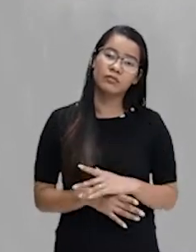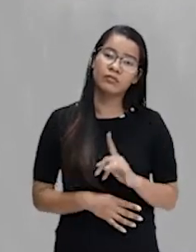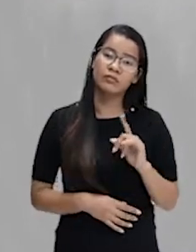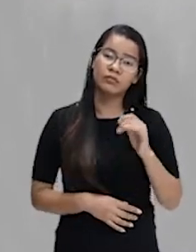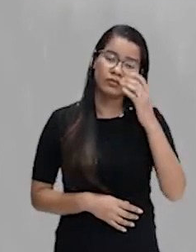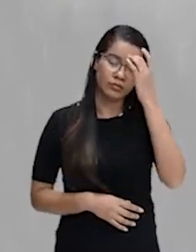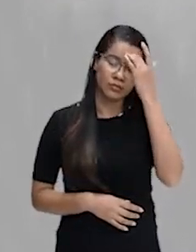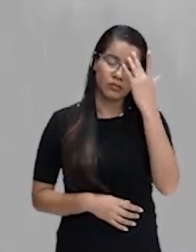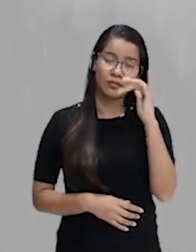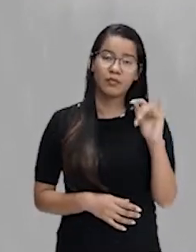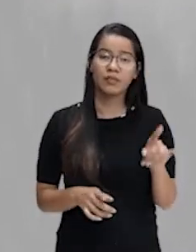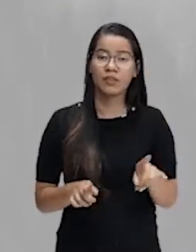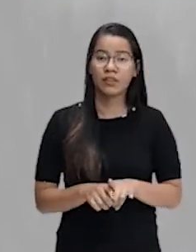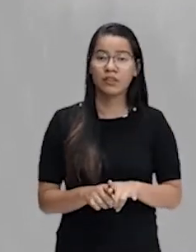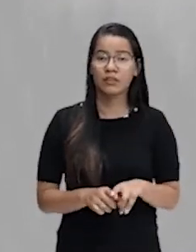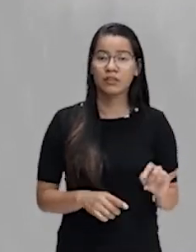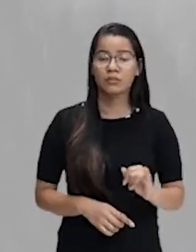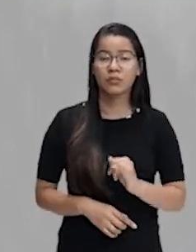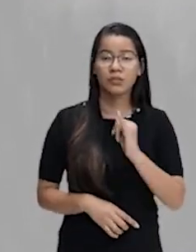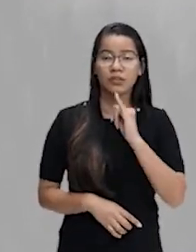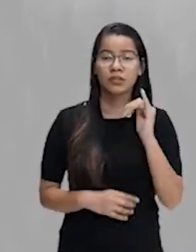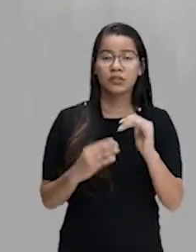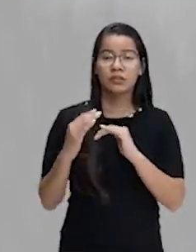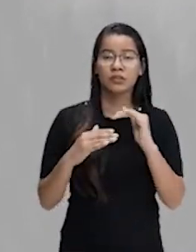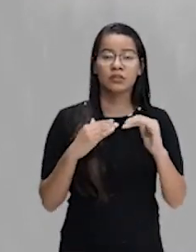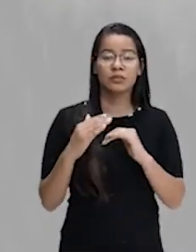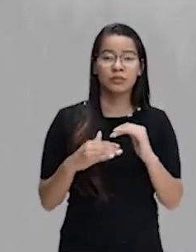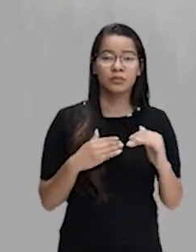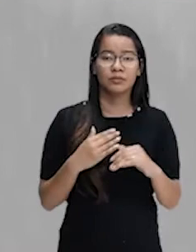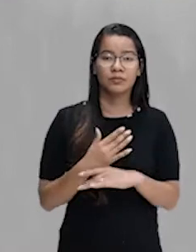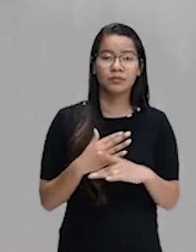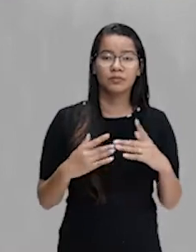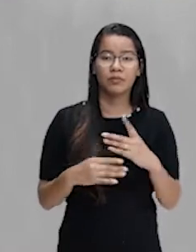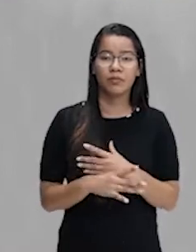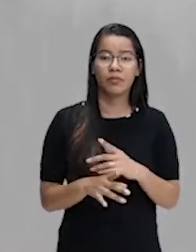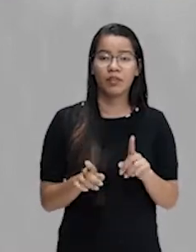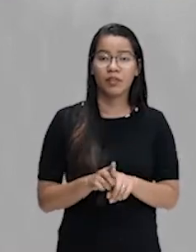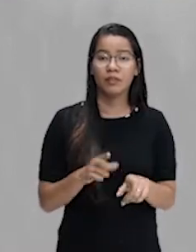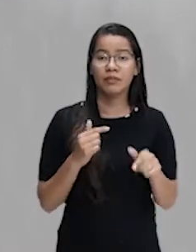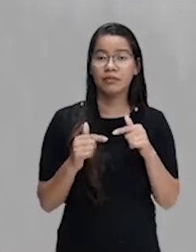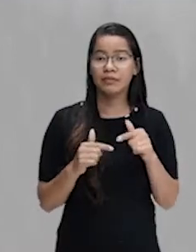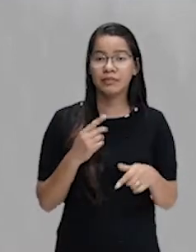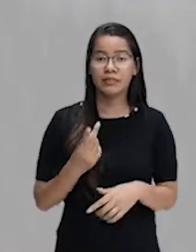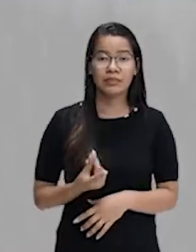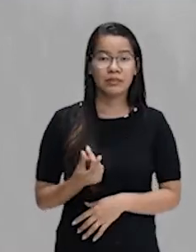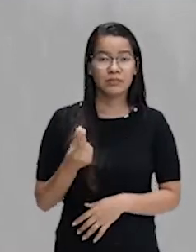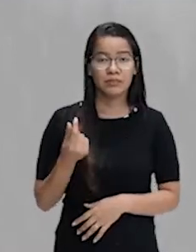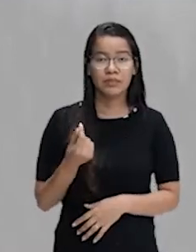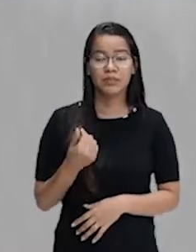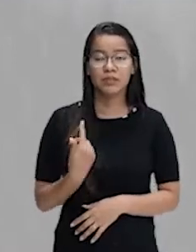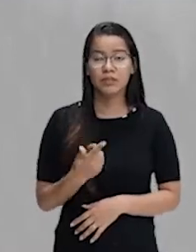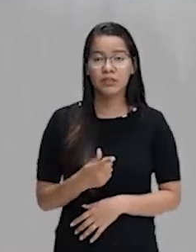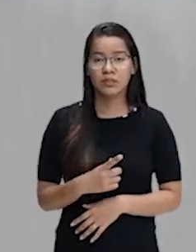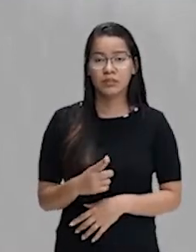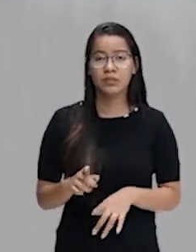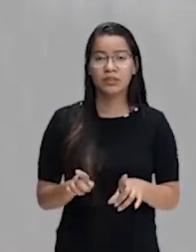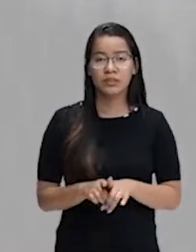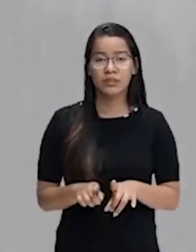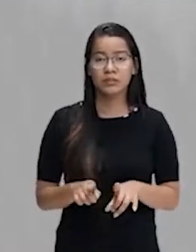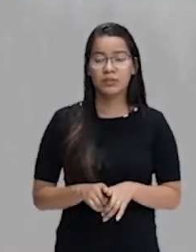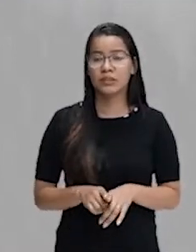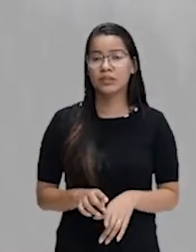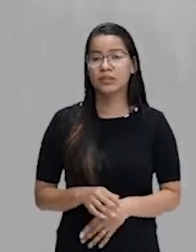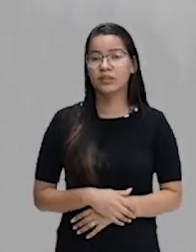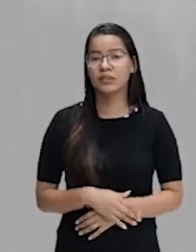faces importantes dentro desse desenvolvimento urbano. O trabalho assalariado. Nós temos aqui também,